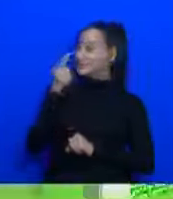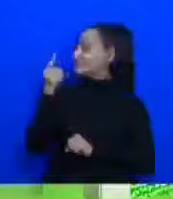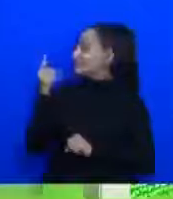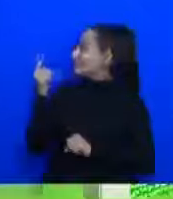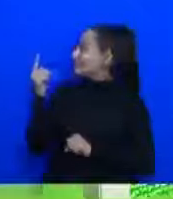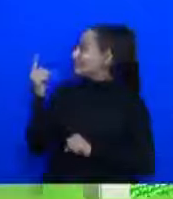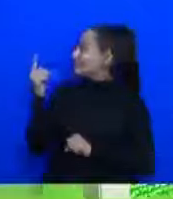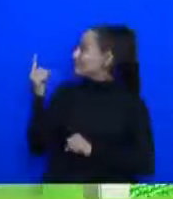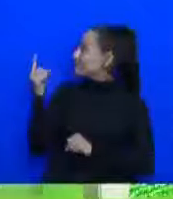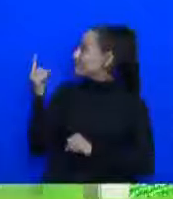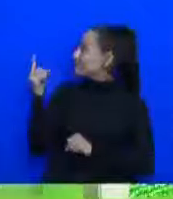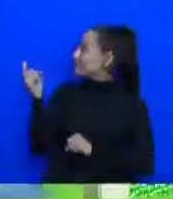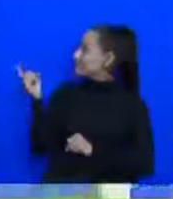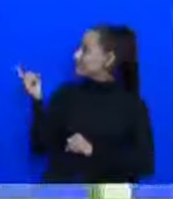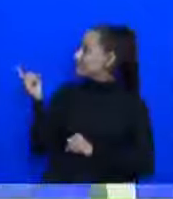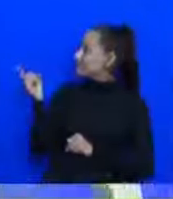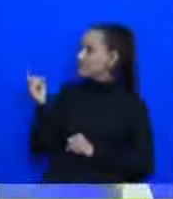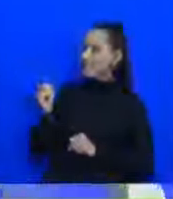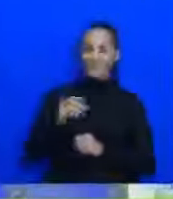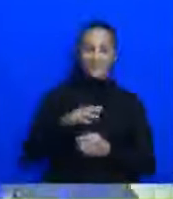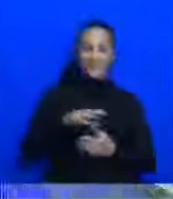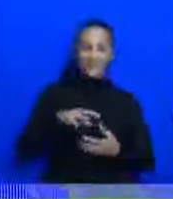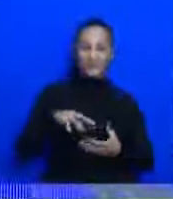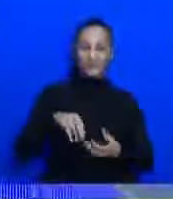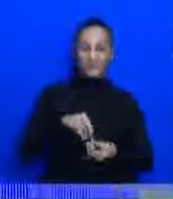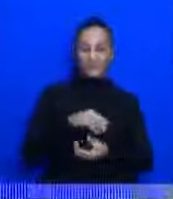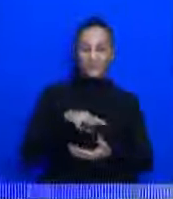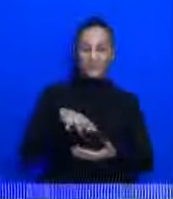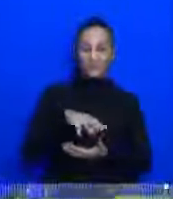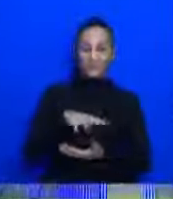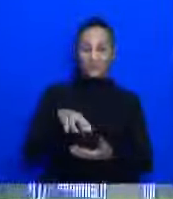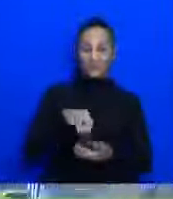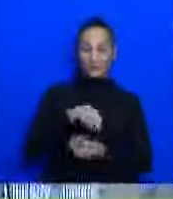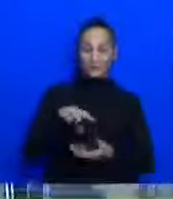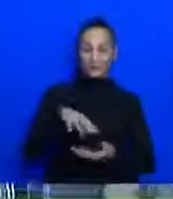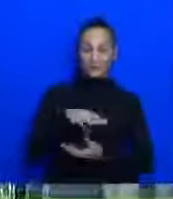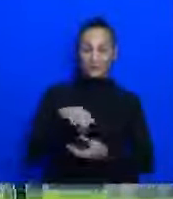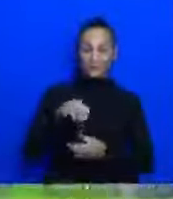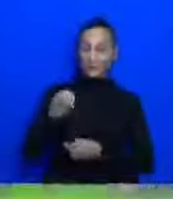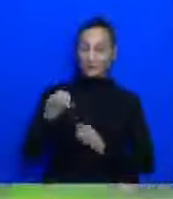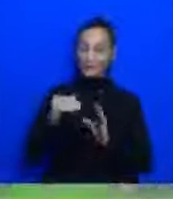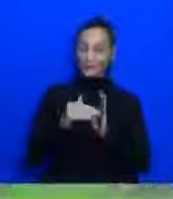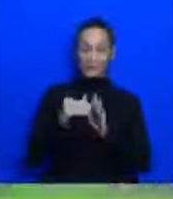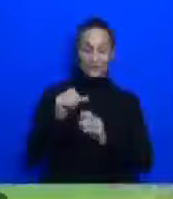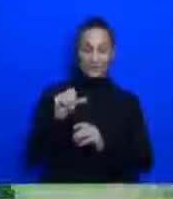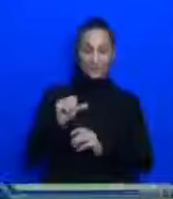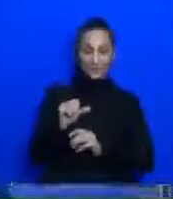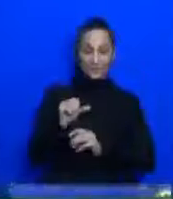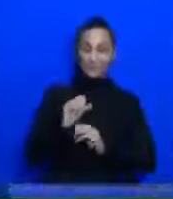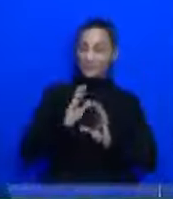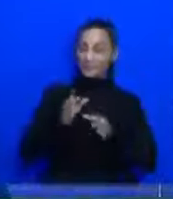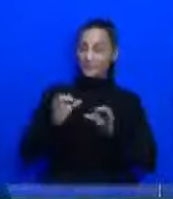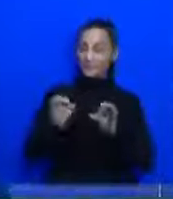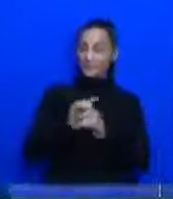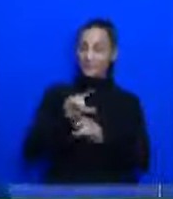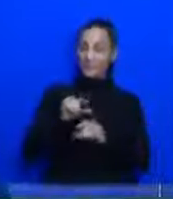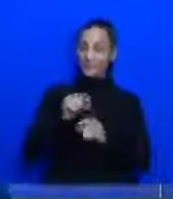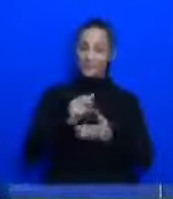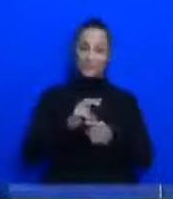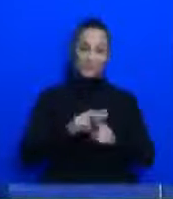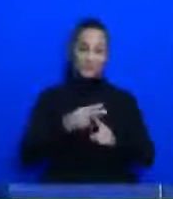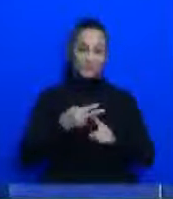posicionada, valendo. Globo recarregado, embaralhando 10 bolas numeradas de 0 a 9. Já foi realizado o